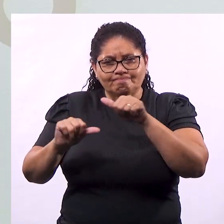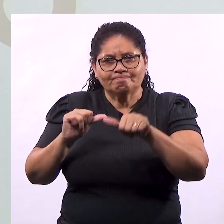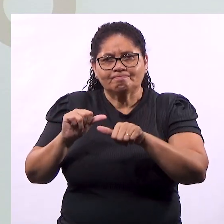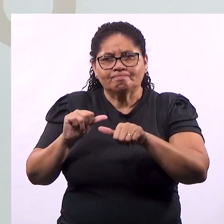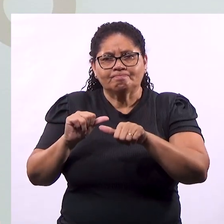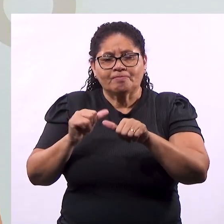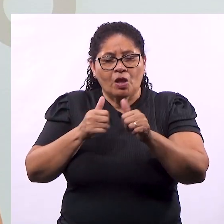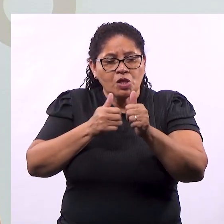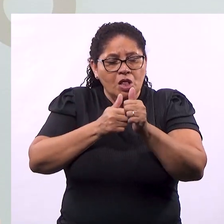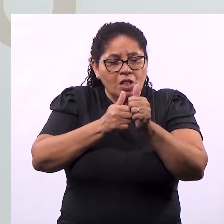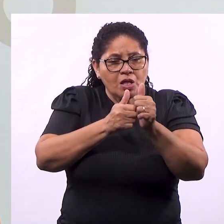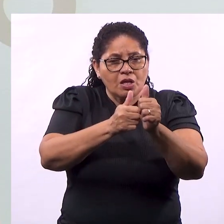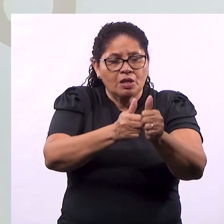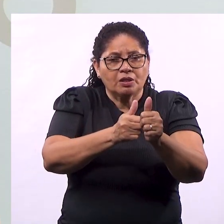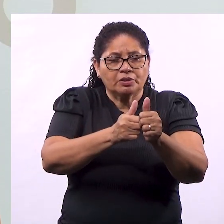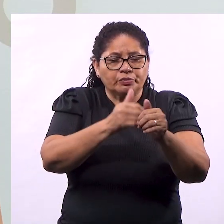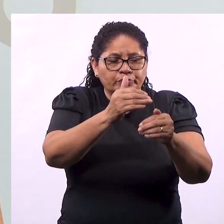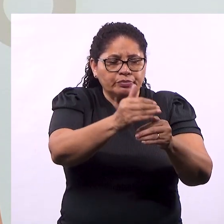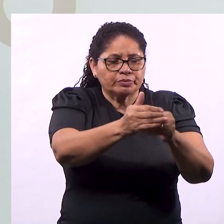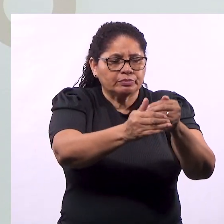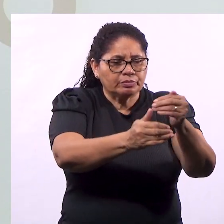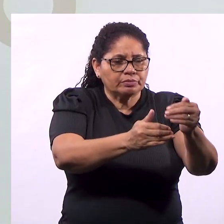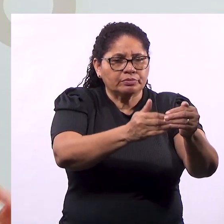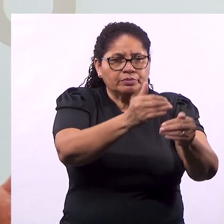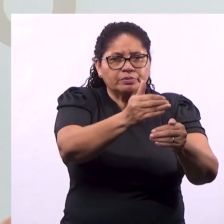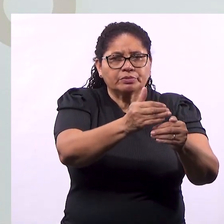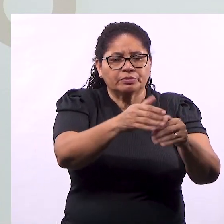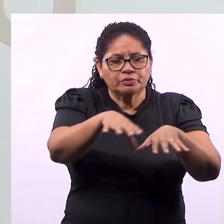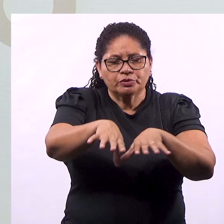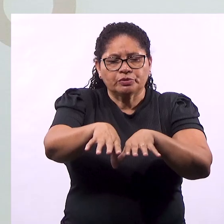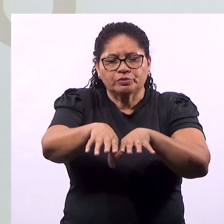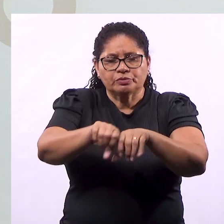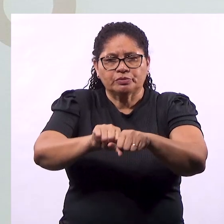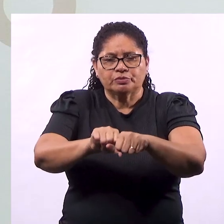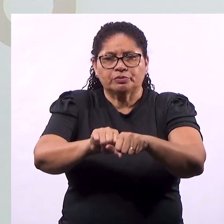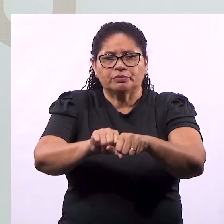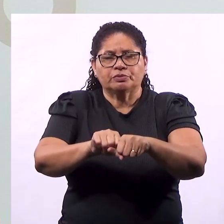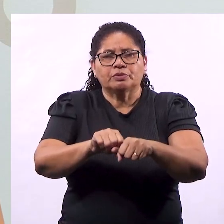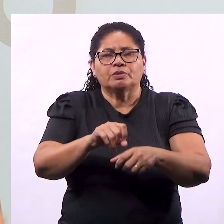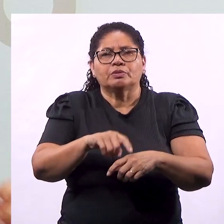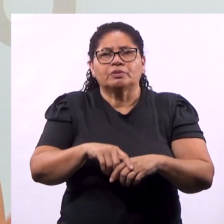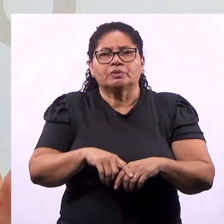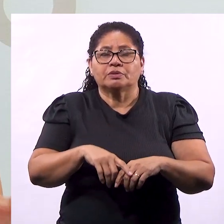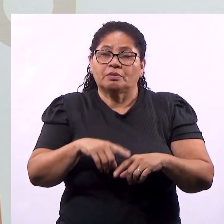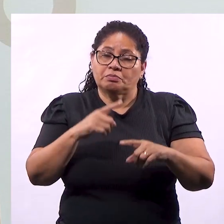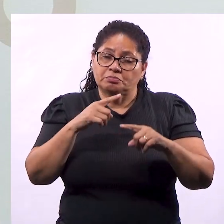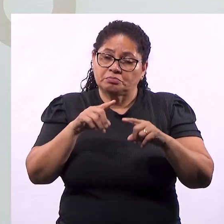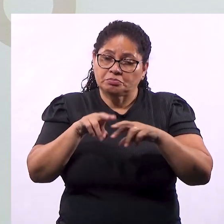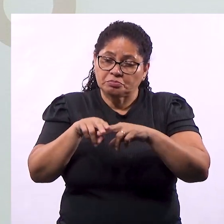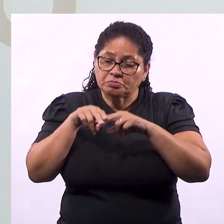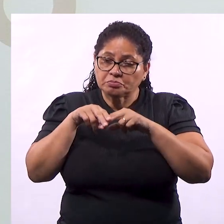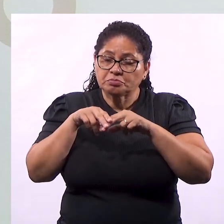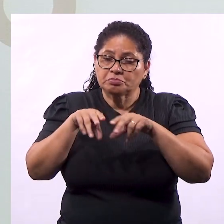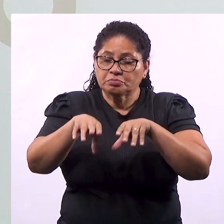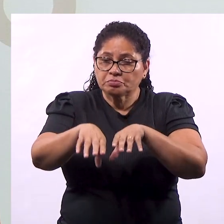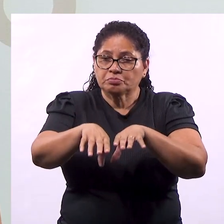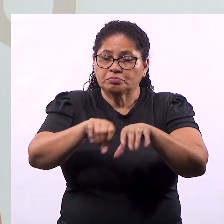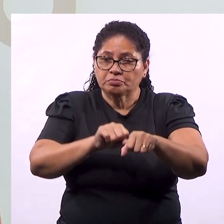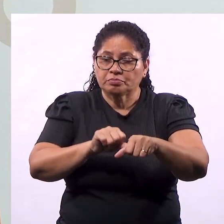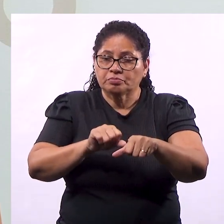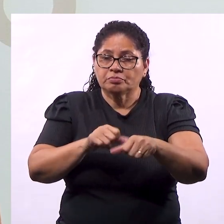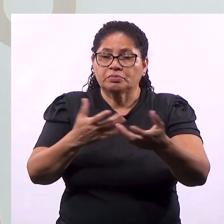que são aquelas que acompanham o processo de formação então é por isso que são formativas